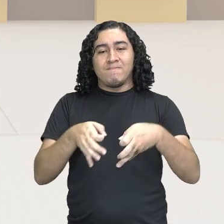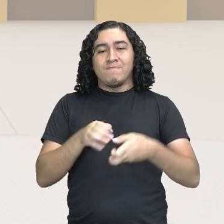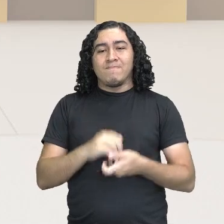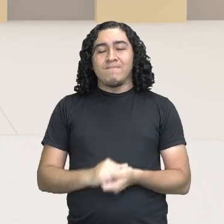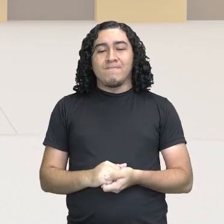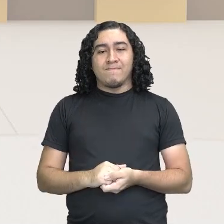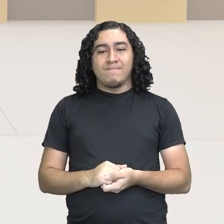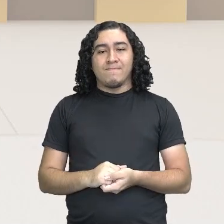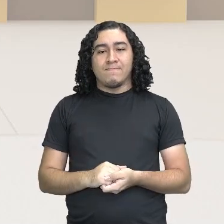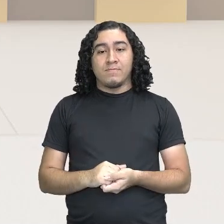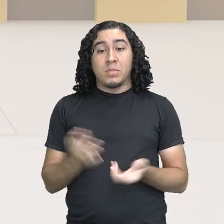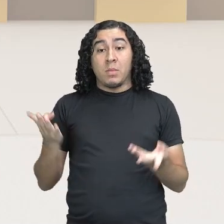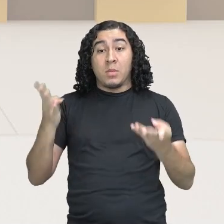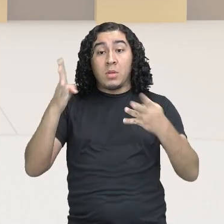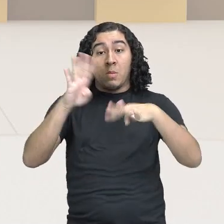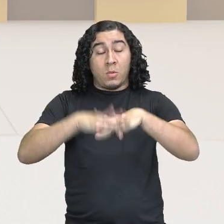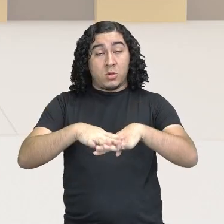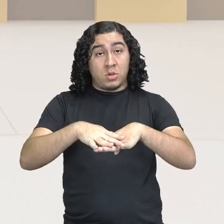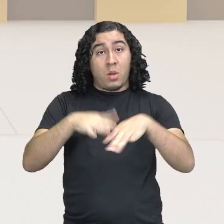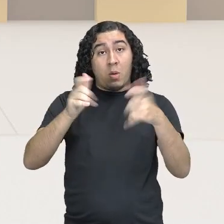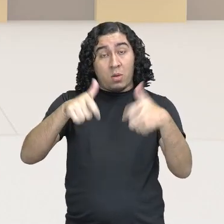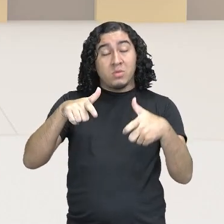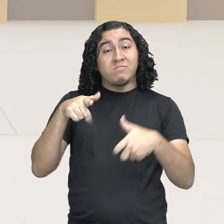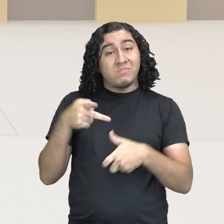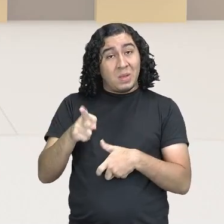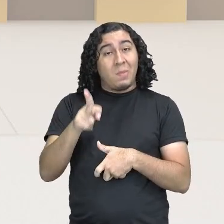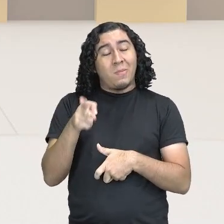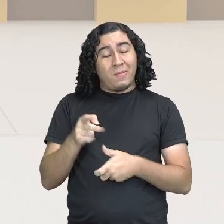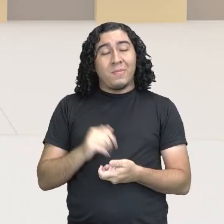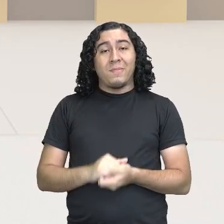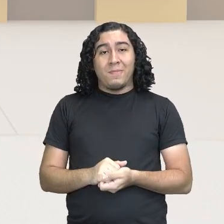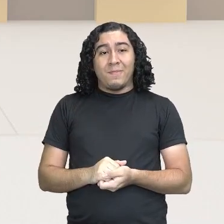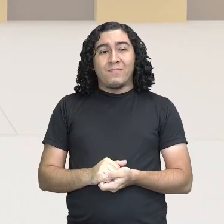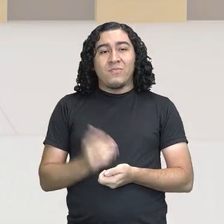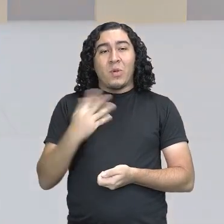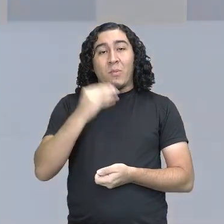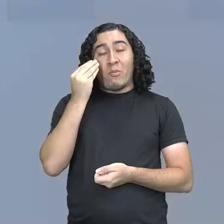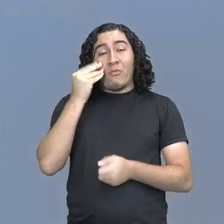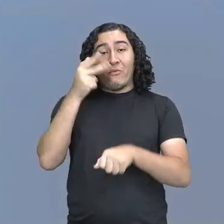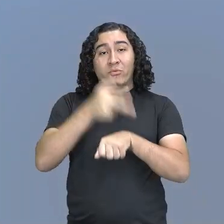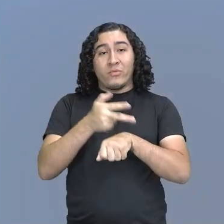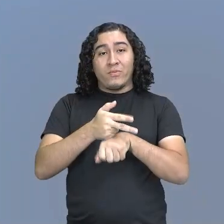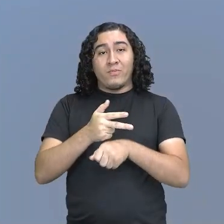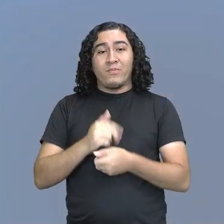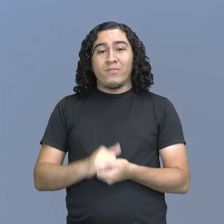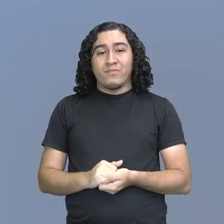Exatamente, vocês vão ver que a matemática está aí muito presente. Vamos ver um vídeo agora?